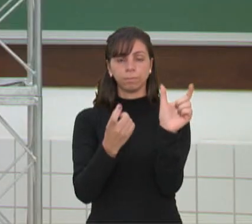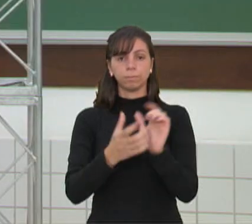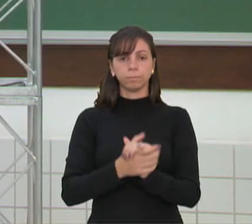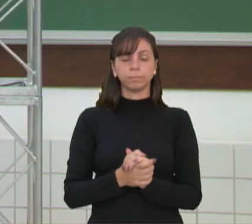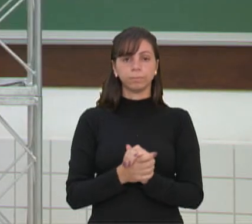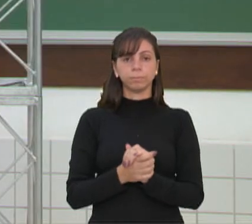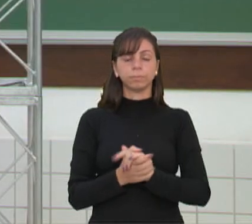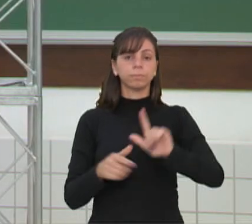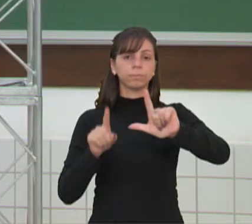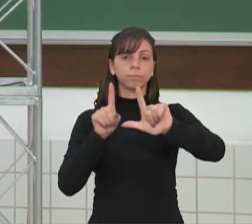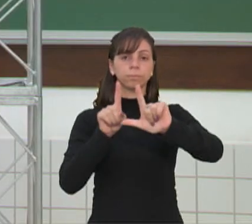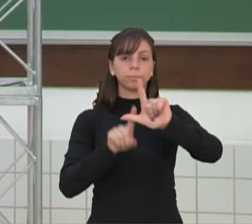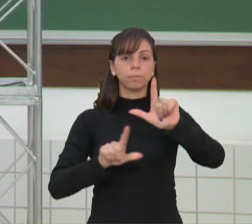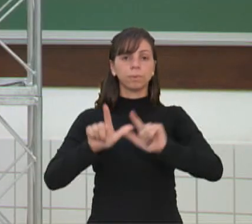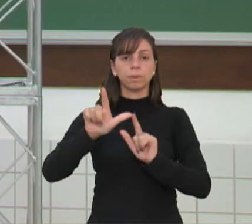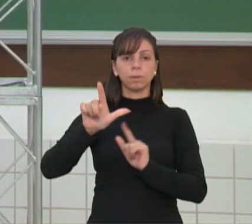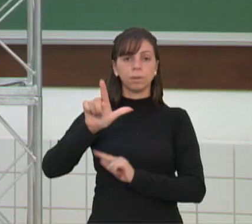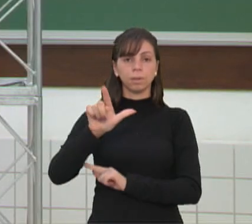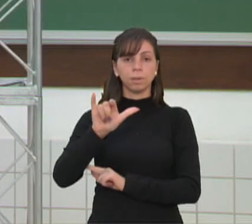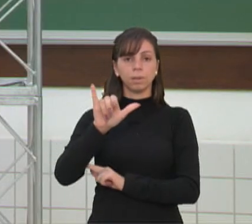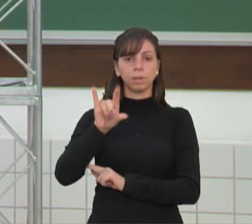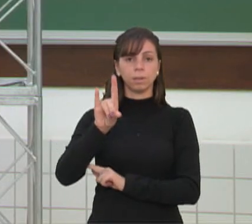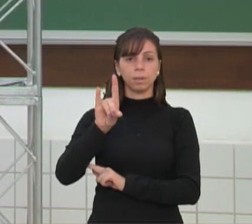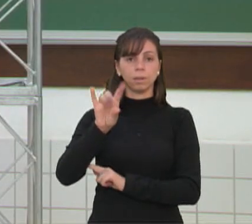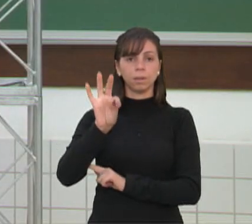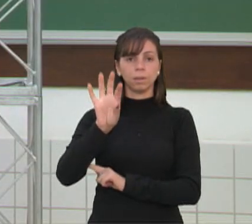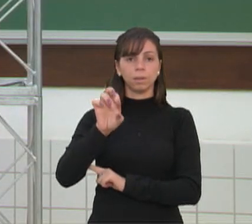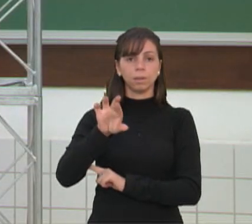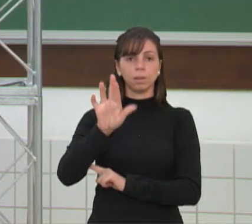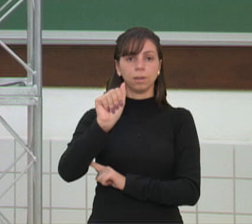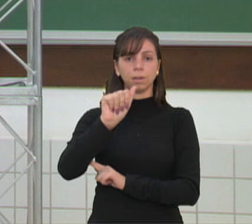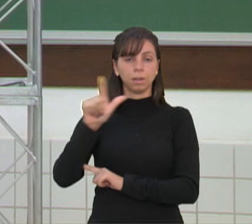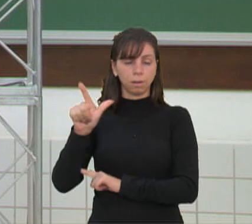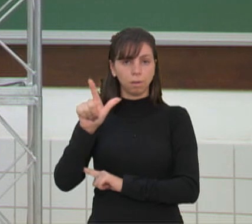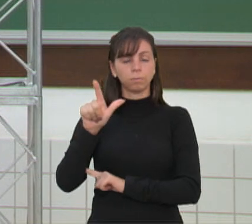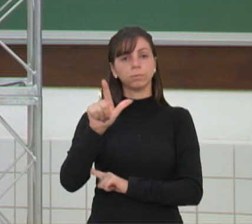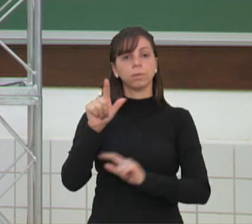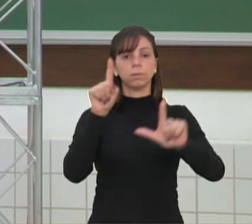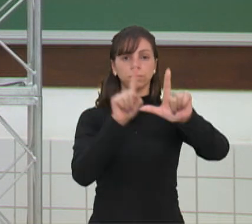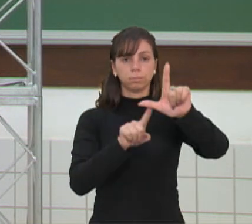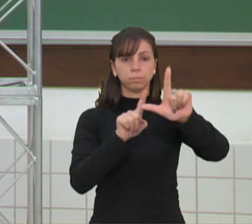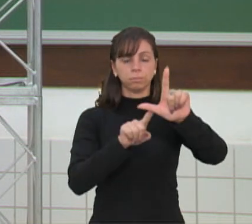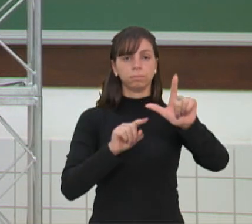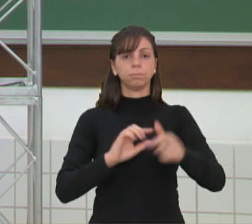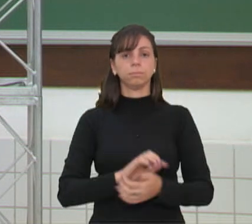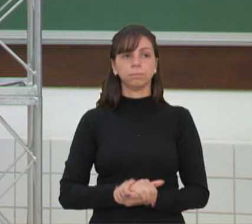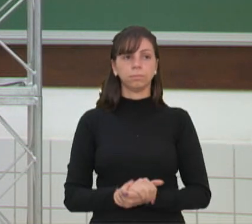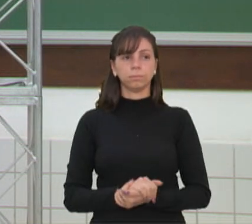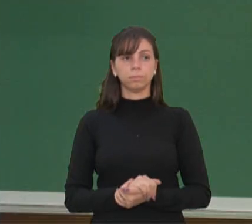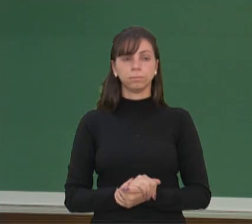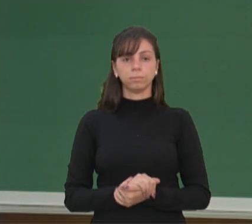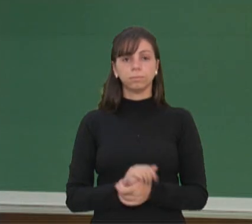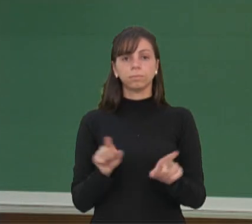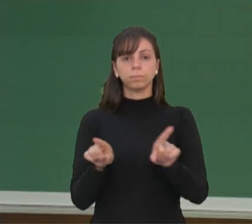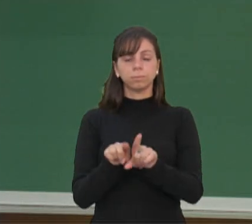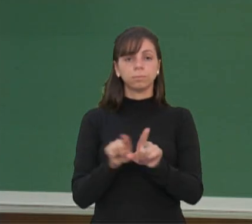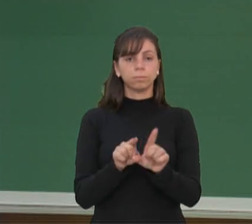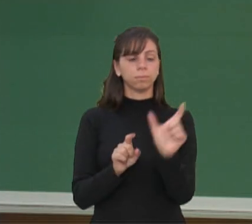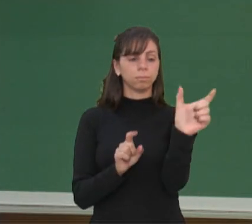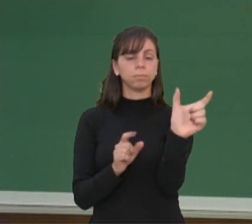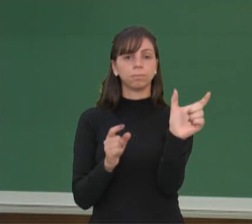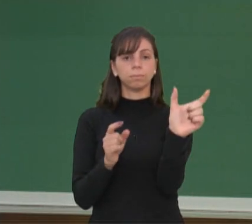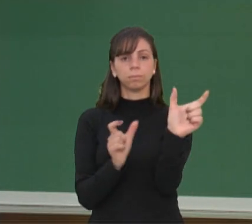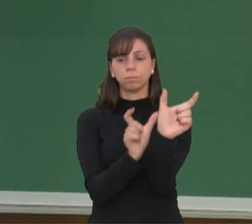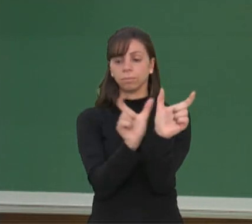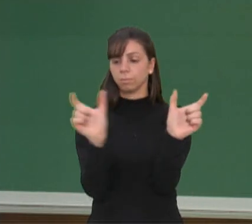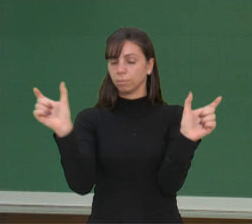parte literal são as letras e os seus expoentes. Além disso, nós falamos de monômios semelhantes, que é quando